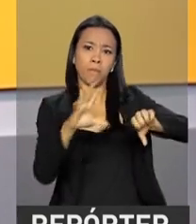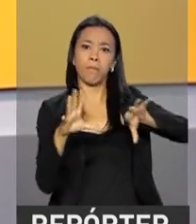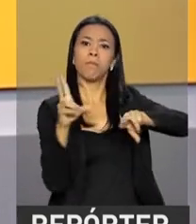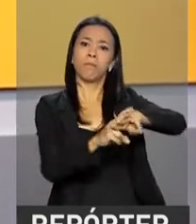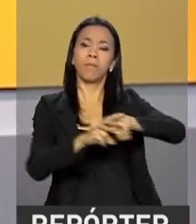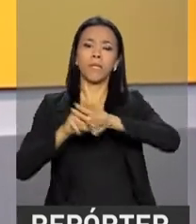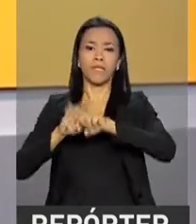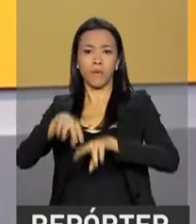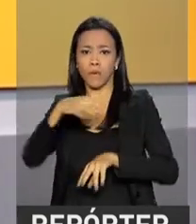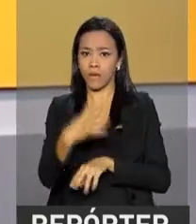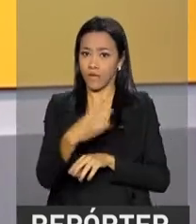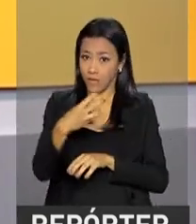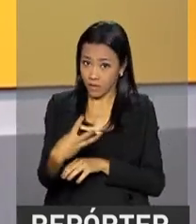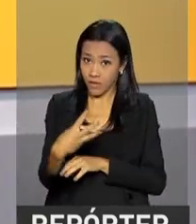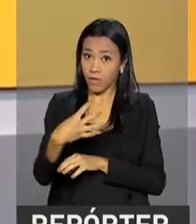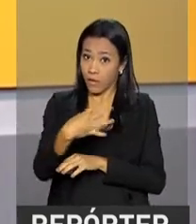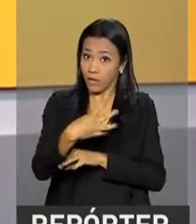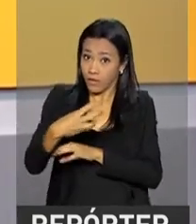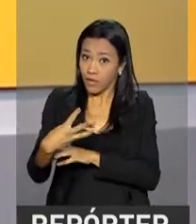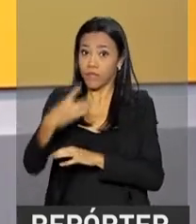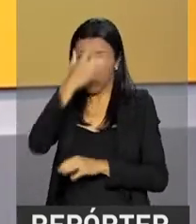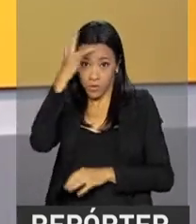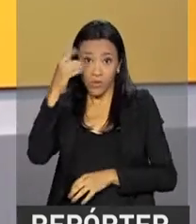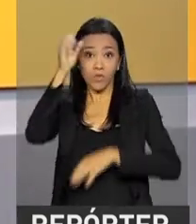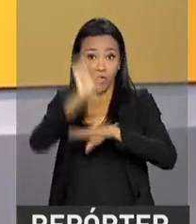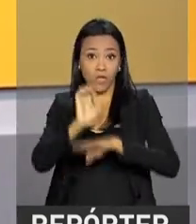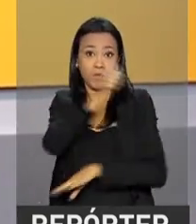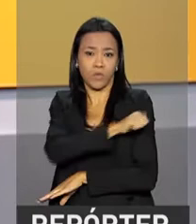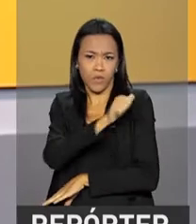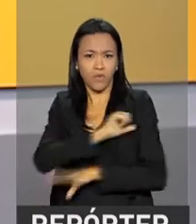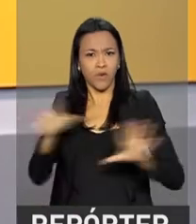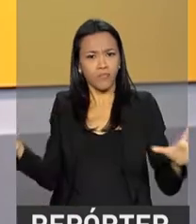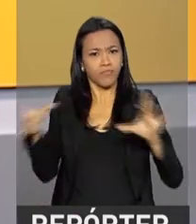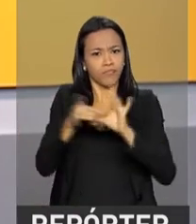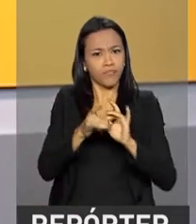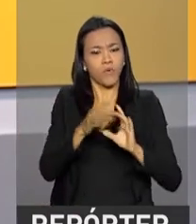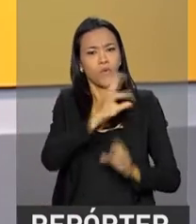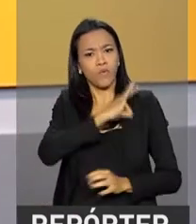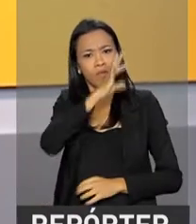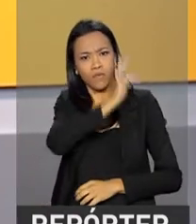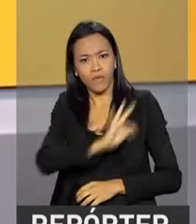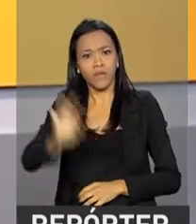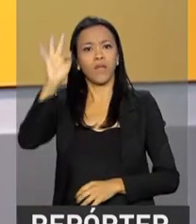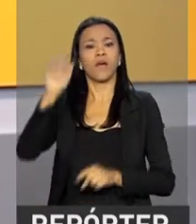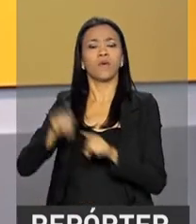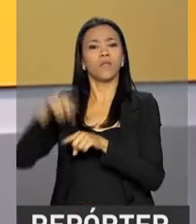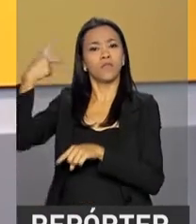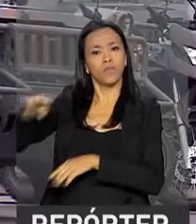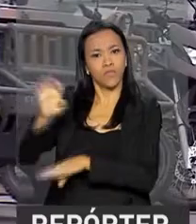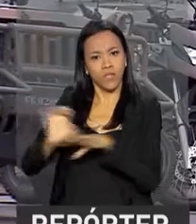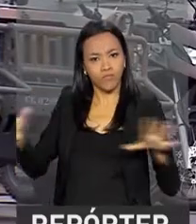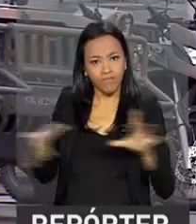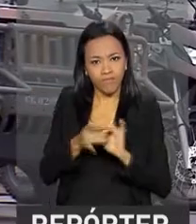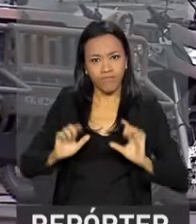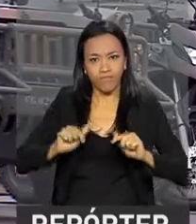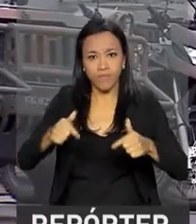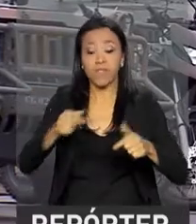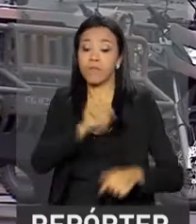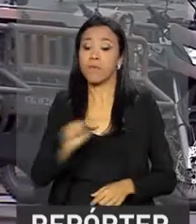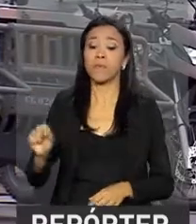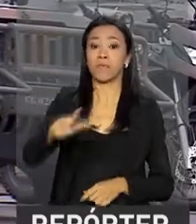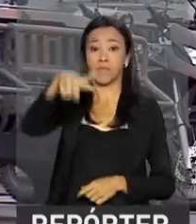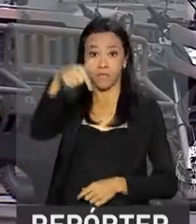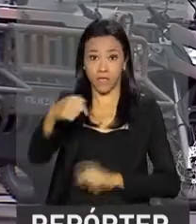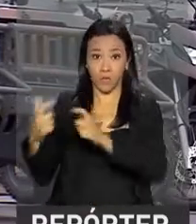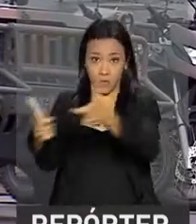paz uma ação integrada com o governo federal foi realizada em sete comunidades da cidade a